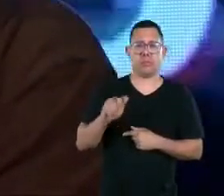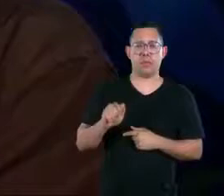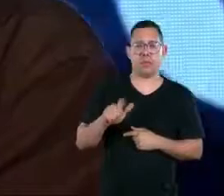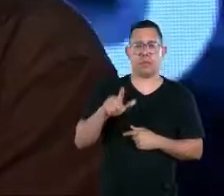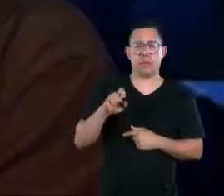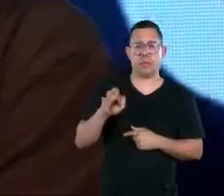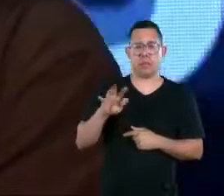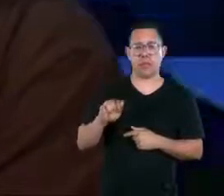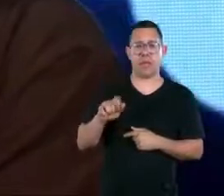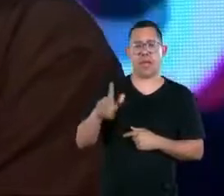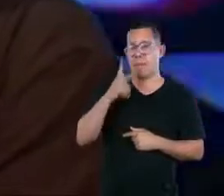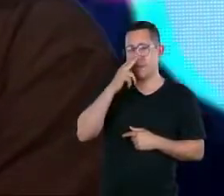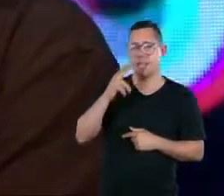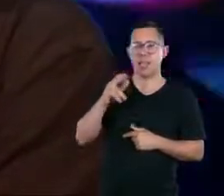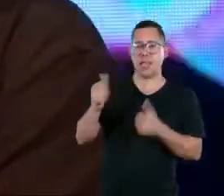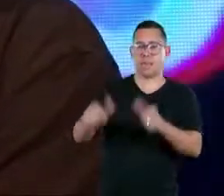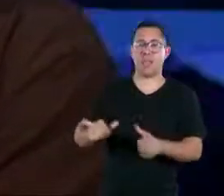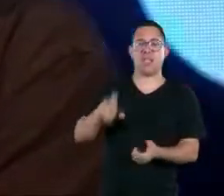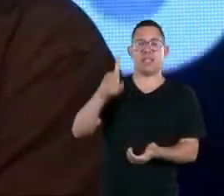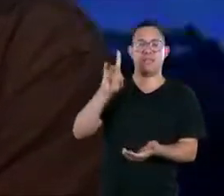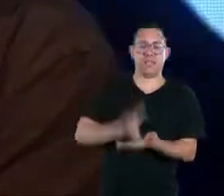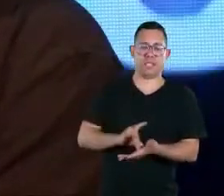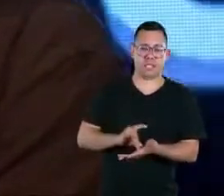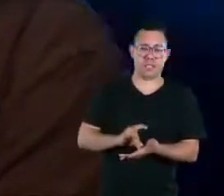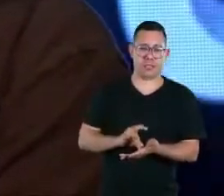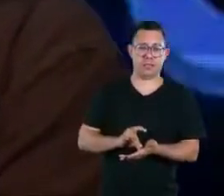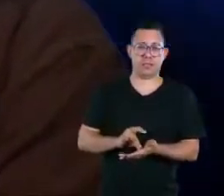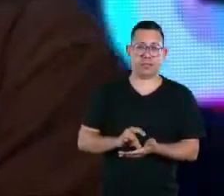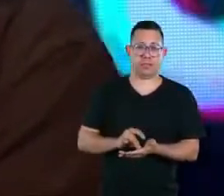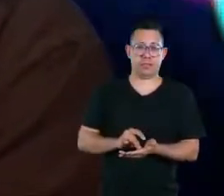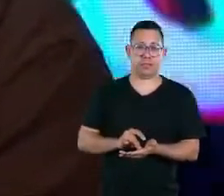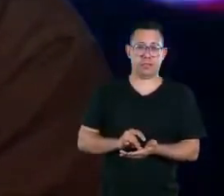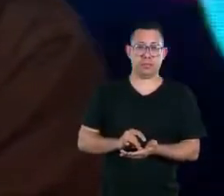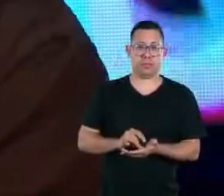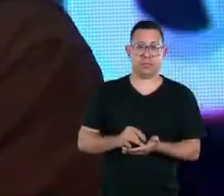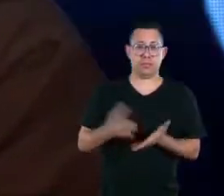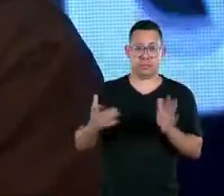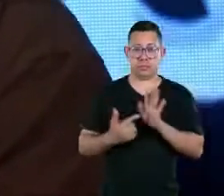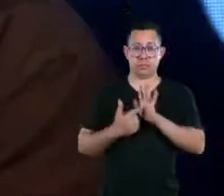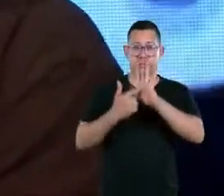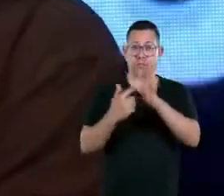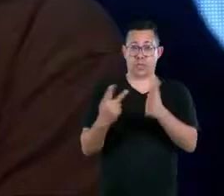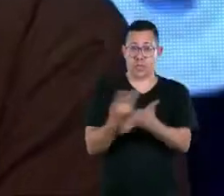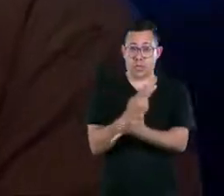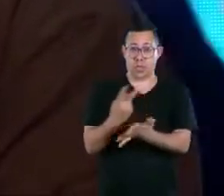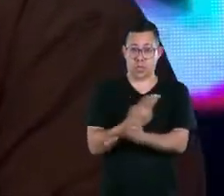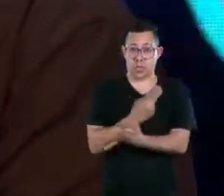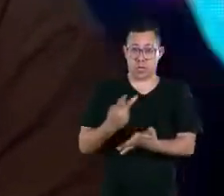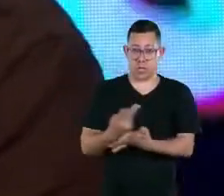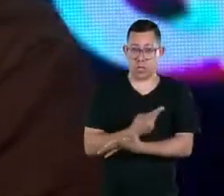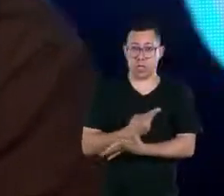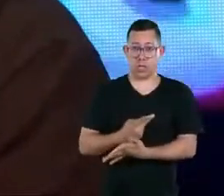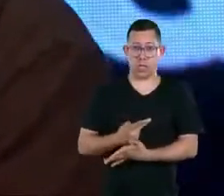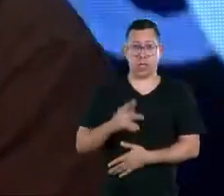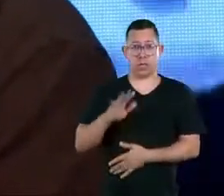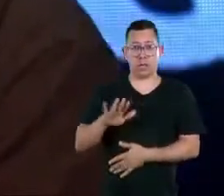deusa da verdade, e aleatoriedade, errorismo poético, errar muito, errar